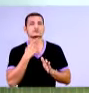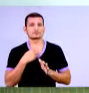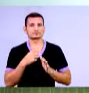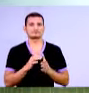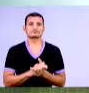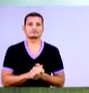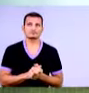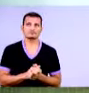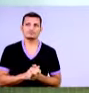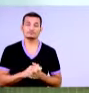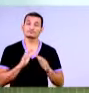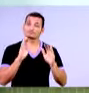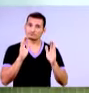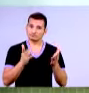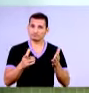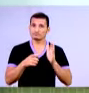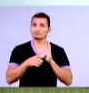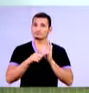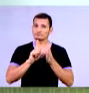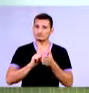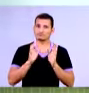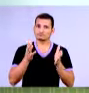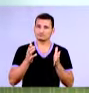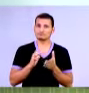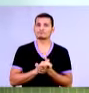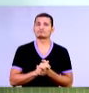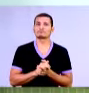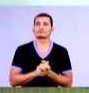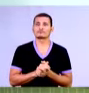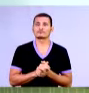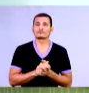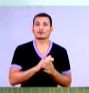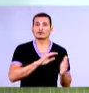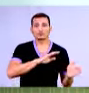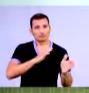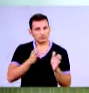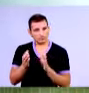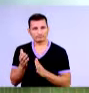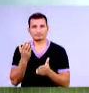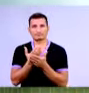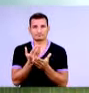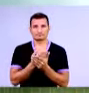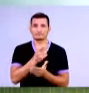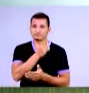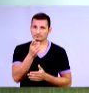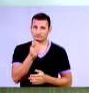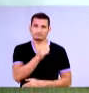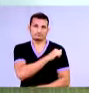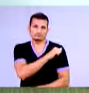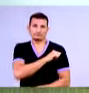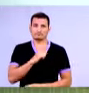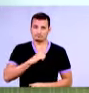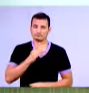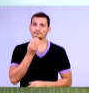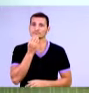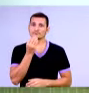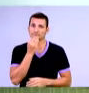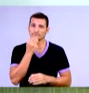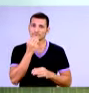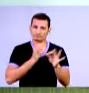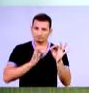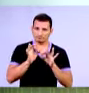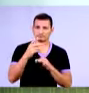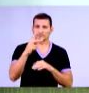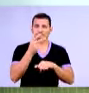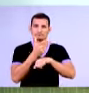já adiantamos, né, já em primeiríssima mão, que no decorrer das nossas aulas, você, aluno, terá a oportunidade de produzir suas